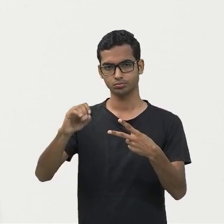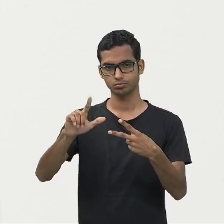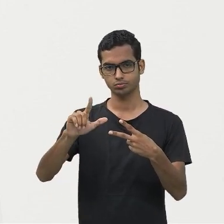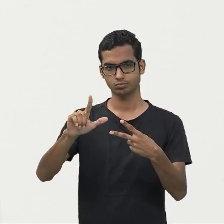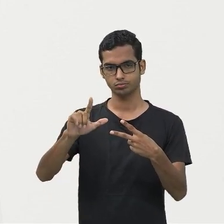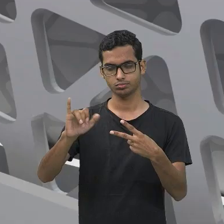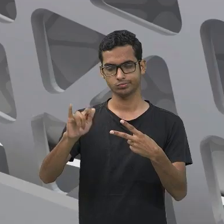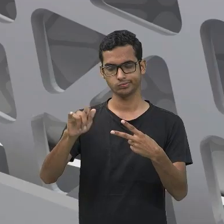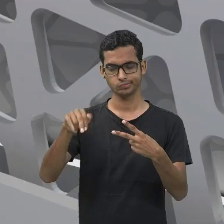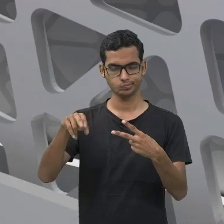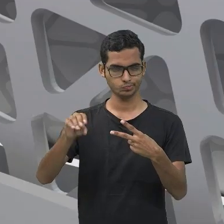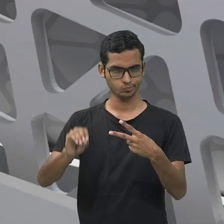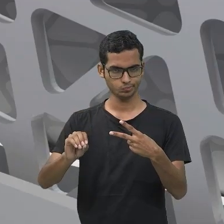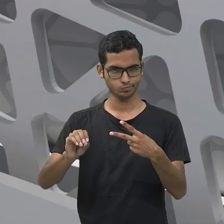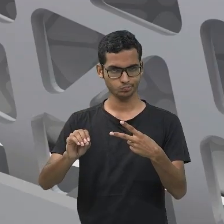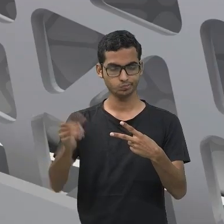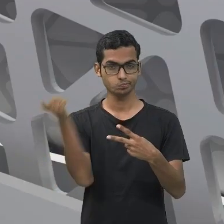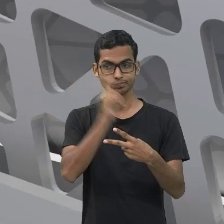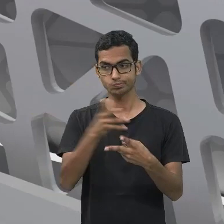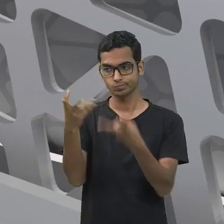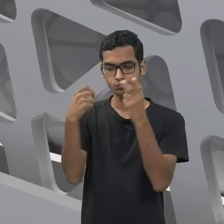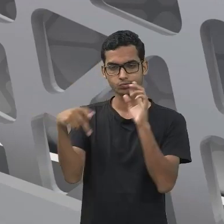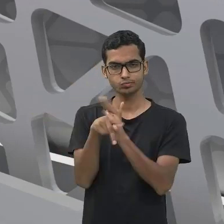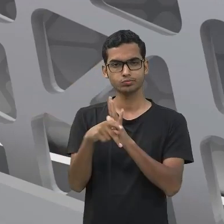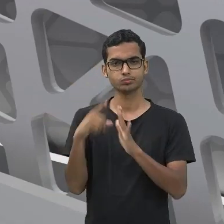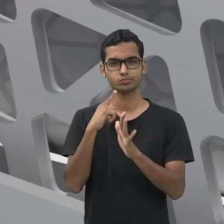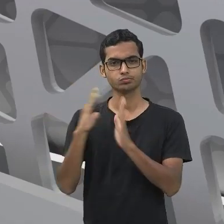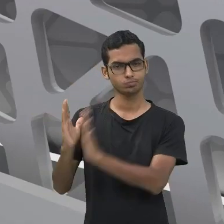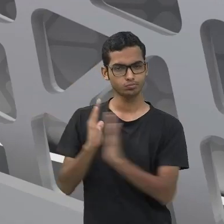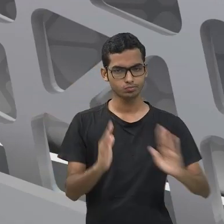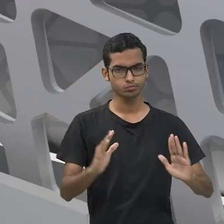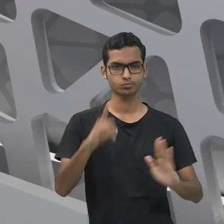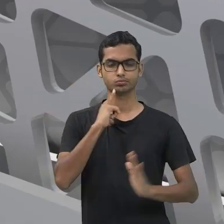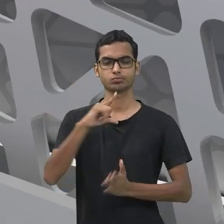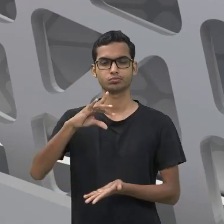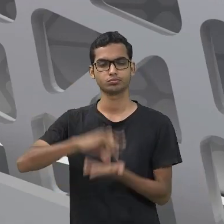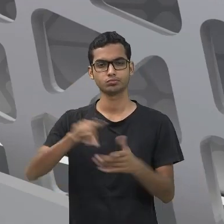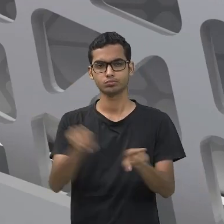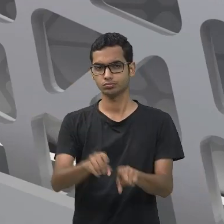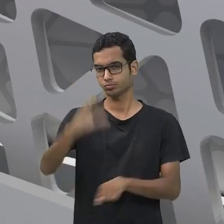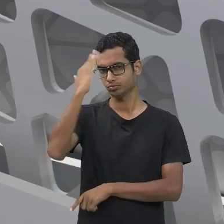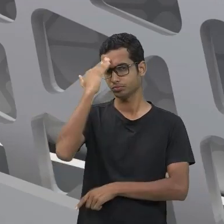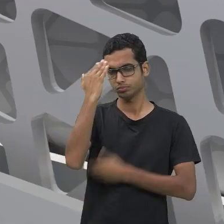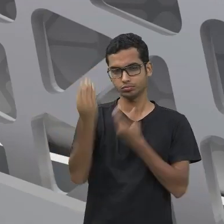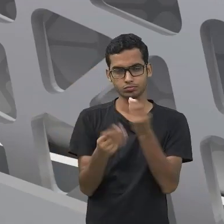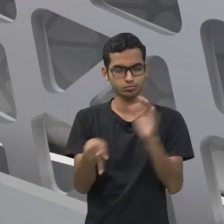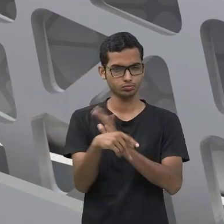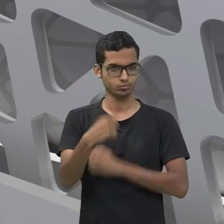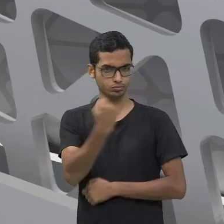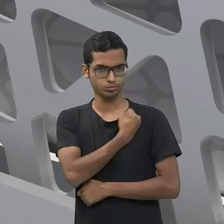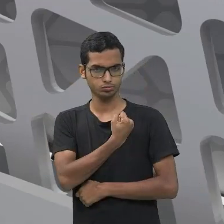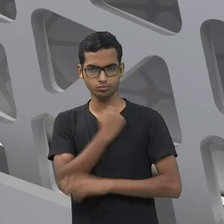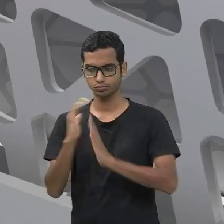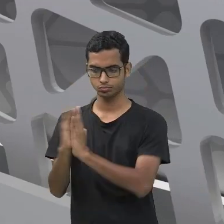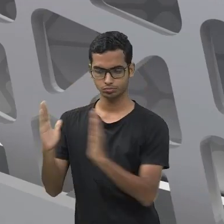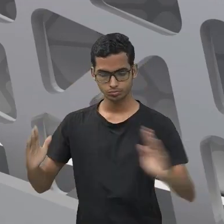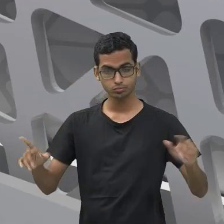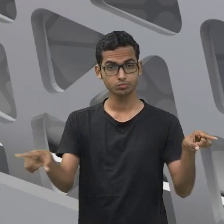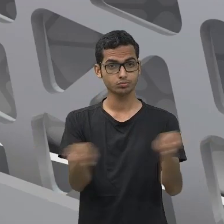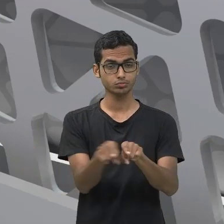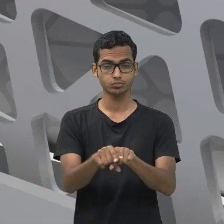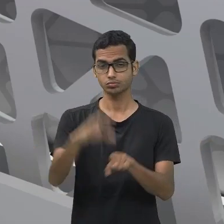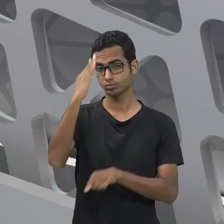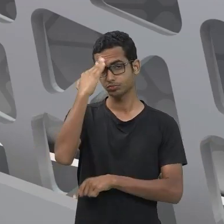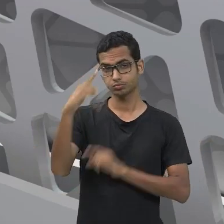uma sequência, ok? Então, a gente já aprendeu a identificar uma sequência, a gente já sabe quando é sequência numérica, mas também sabemos